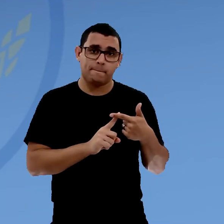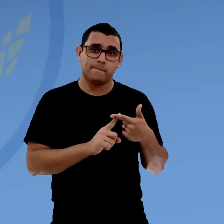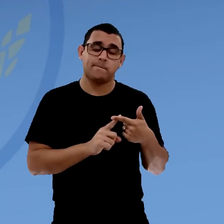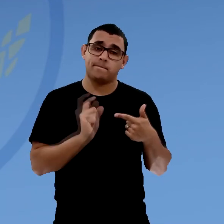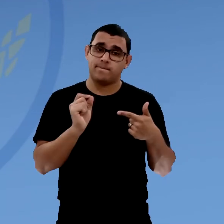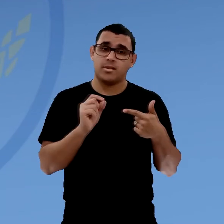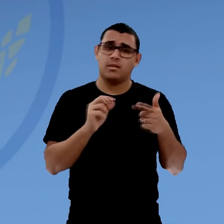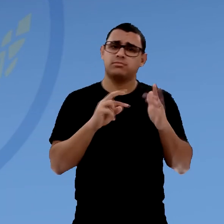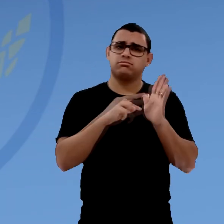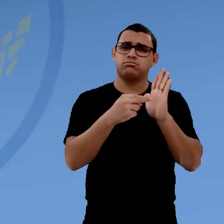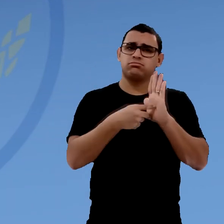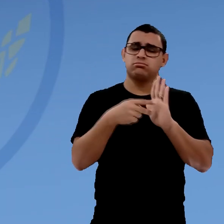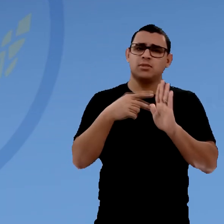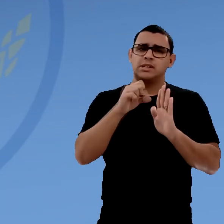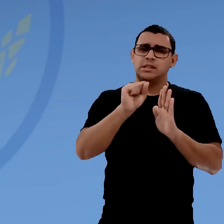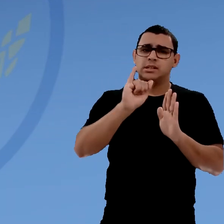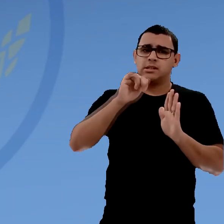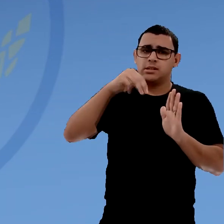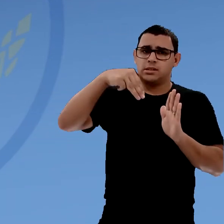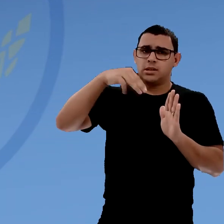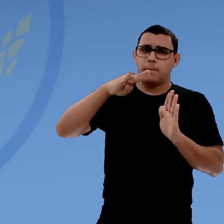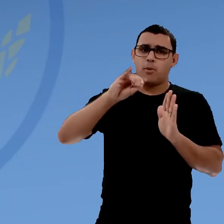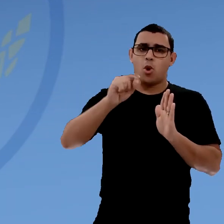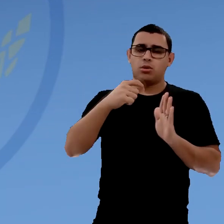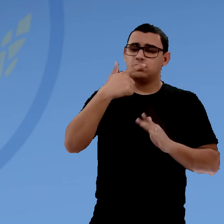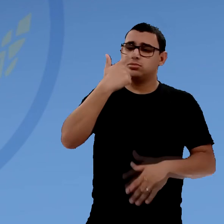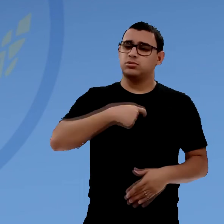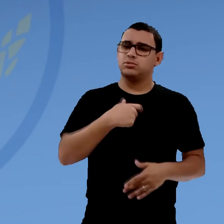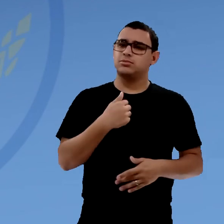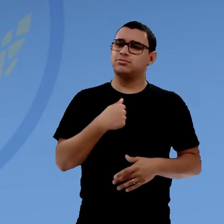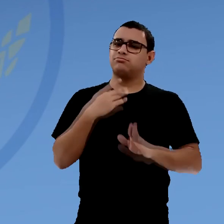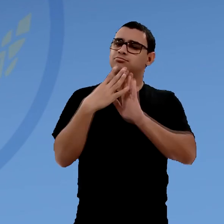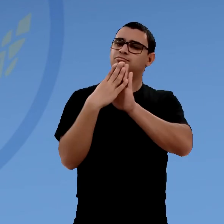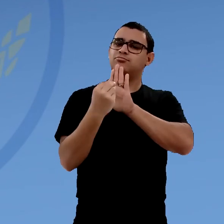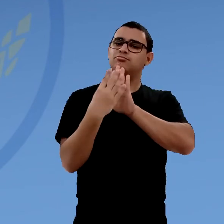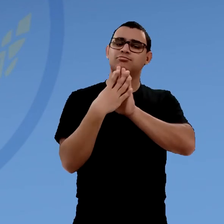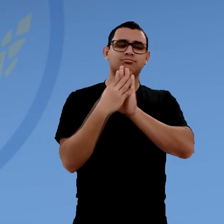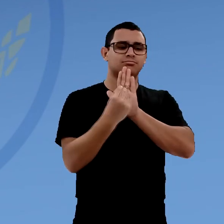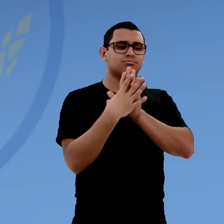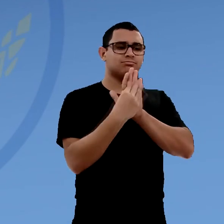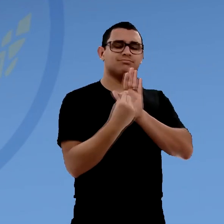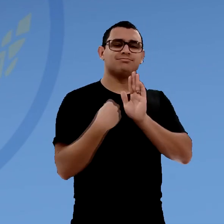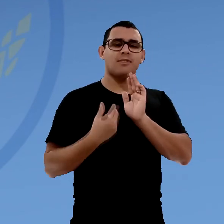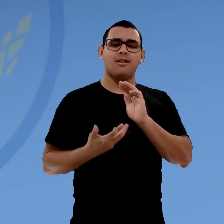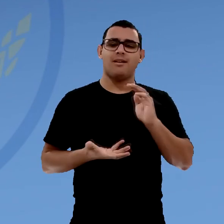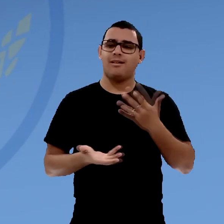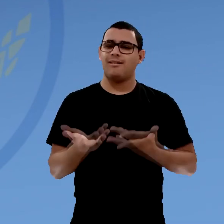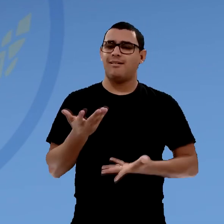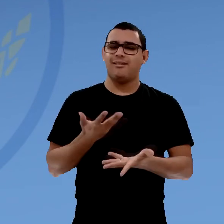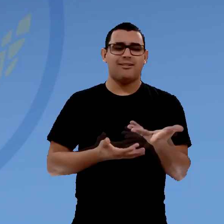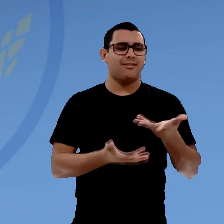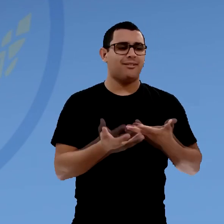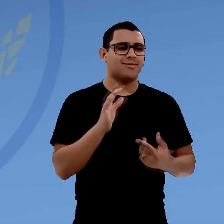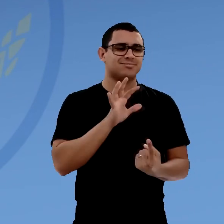O recurso simbólico, que é em relação à imagem pessoal, a informação que a